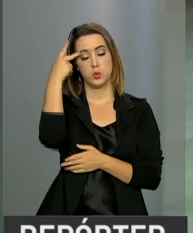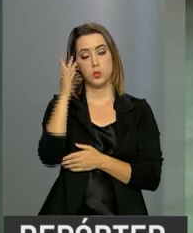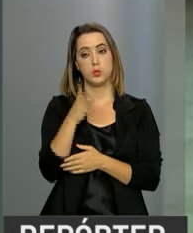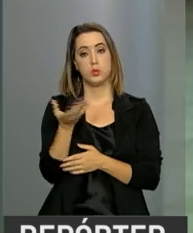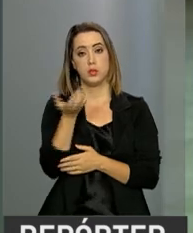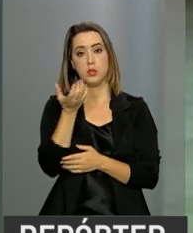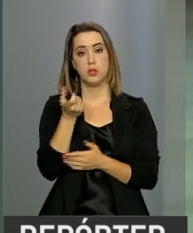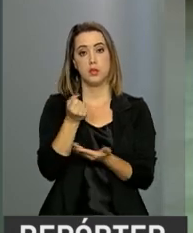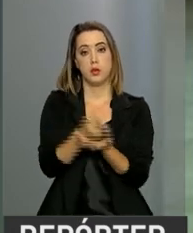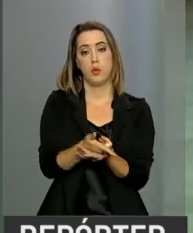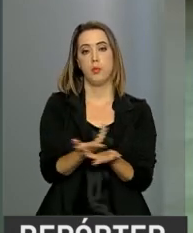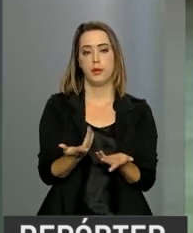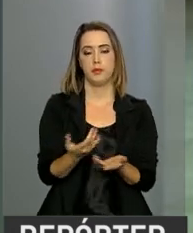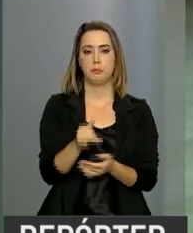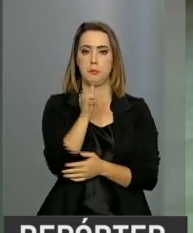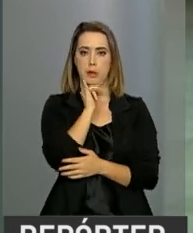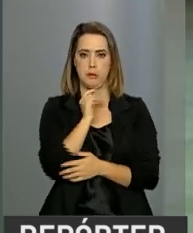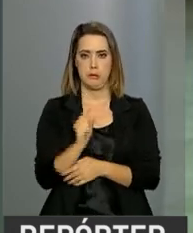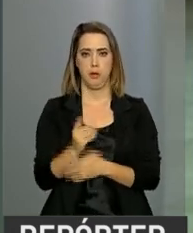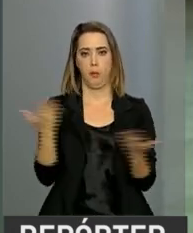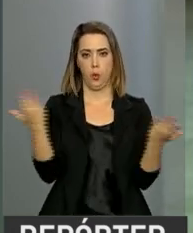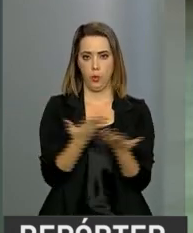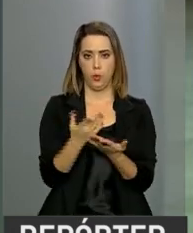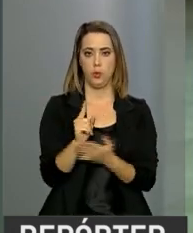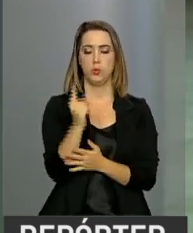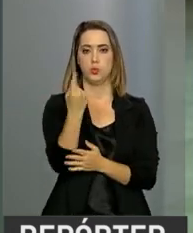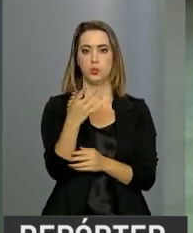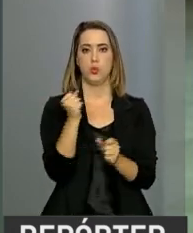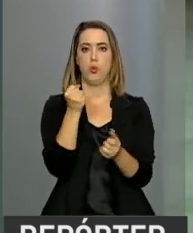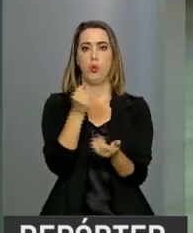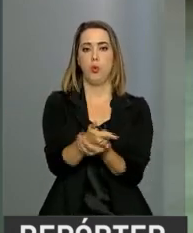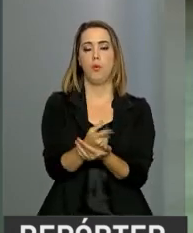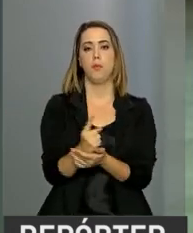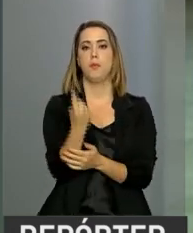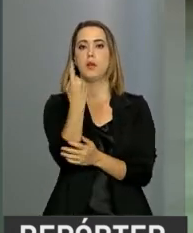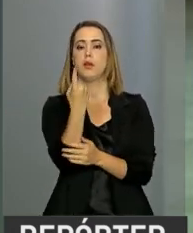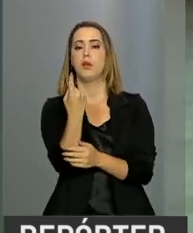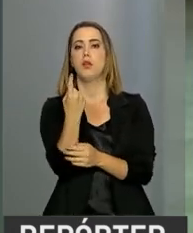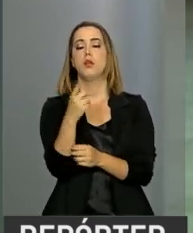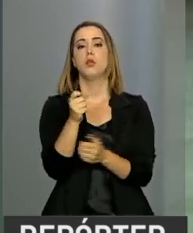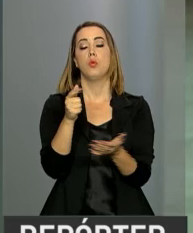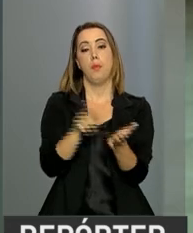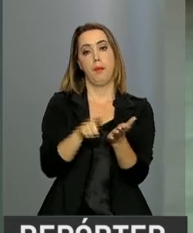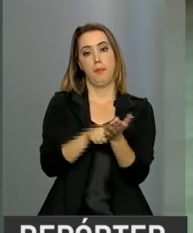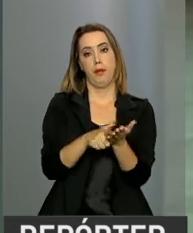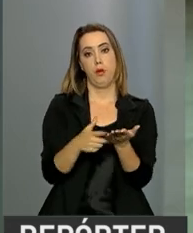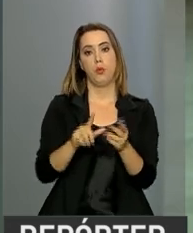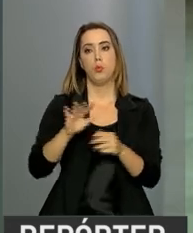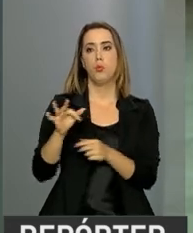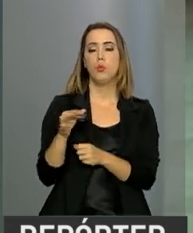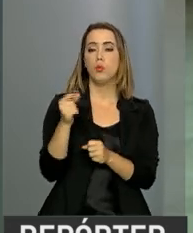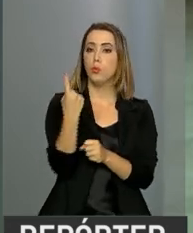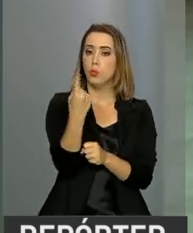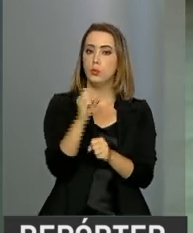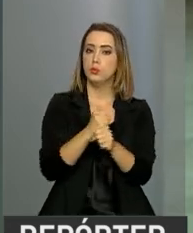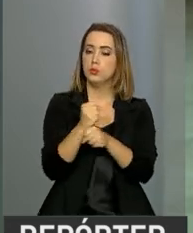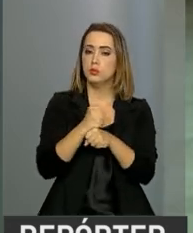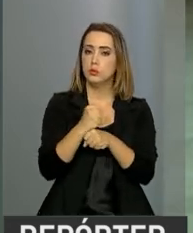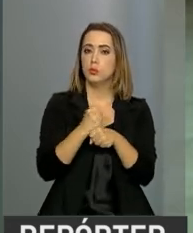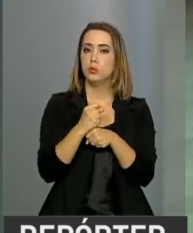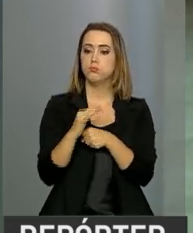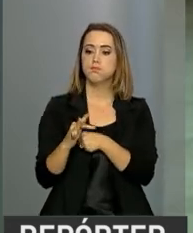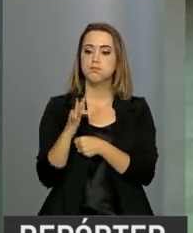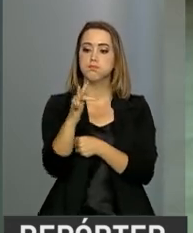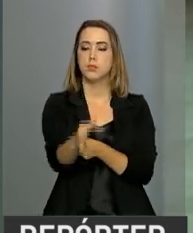um ano. Por exemplo, se hoje eu comprar um título, a remuneração que eu terei daqui um ano é provavelmente a inflação